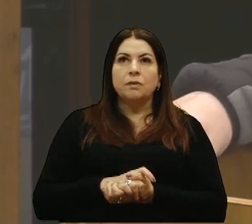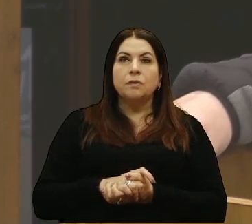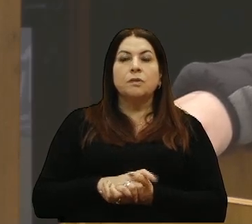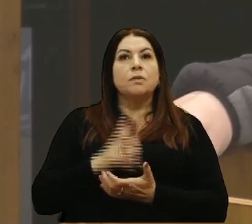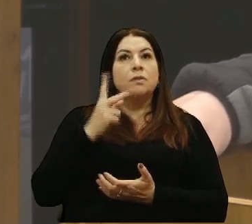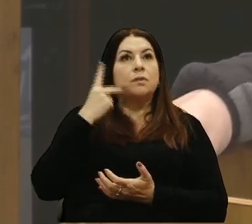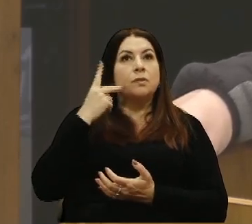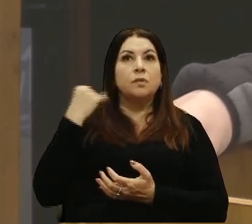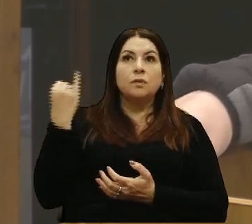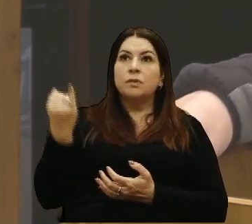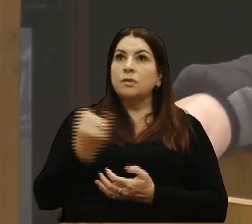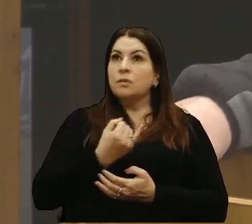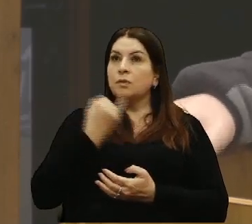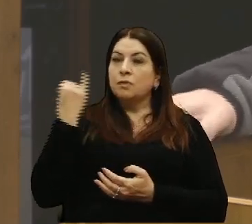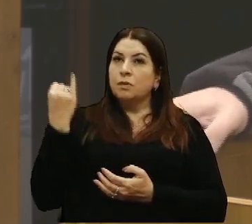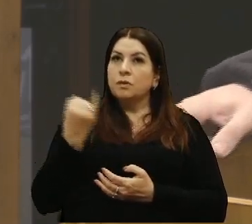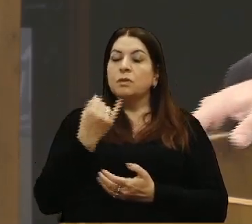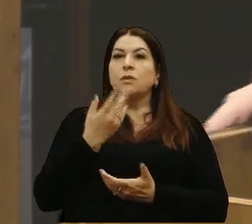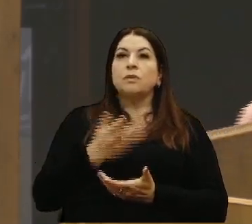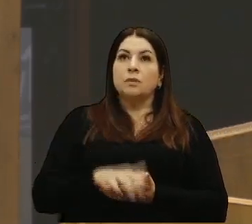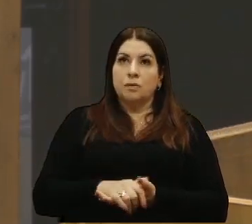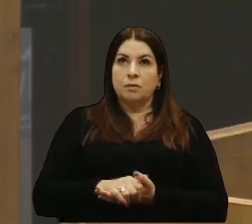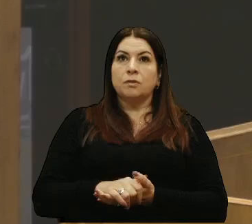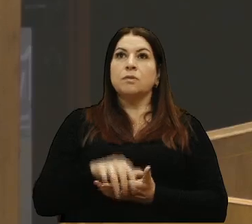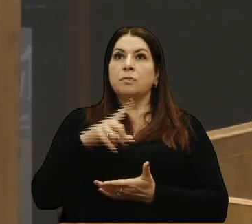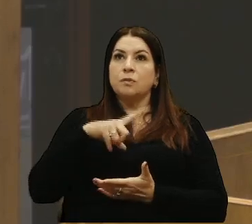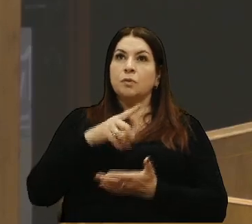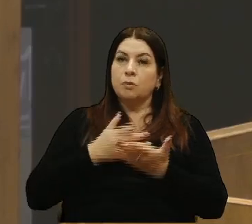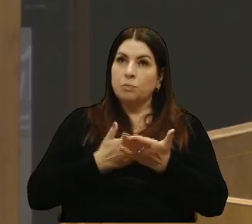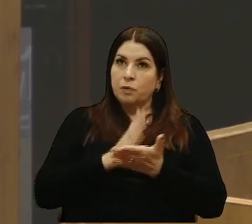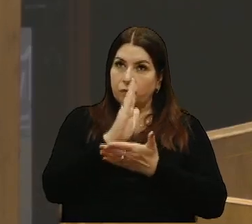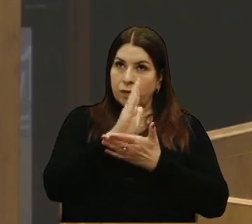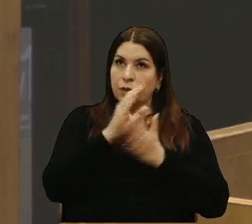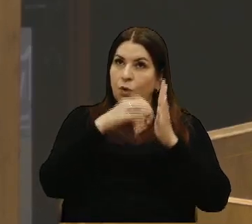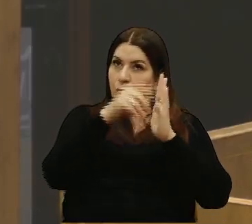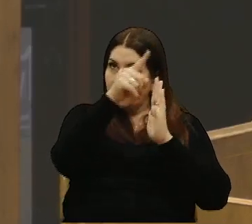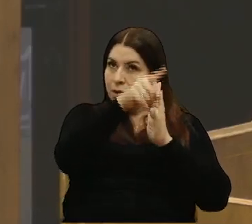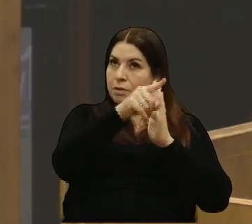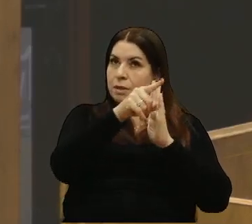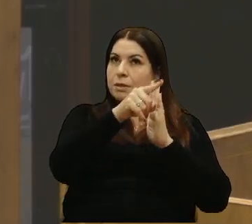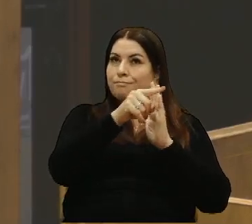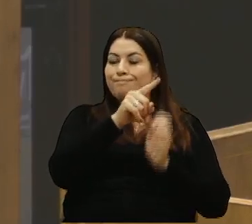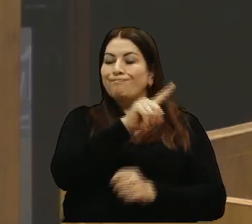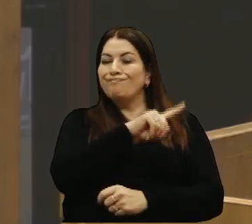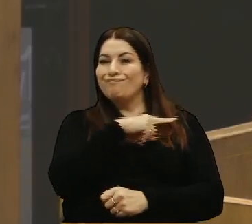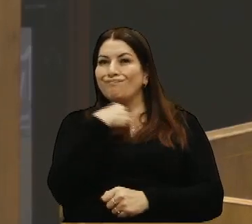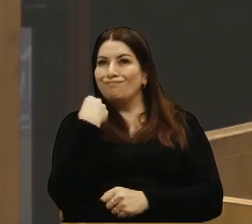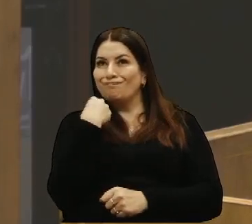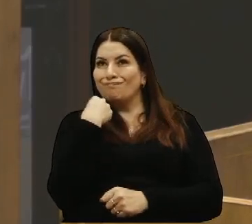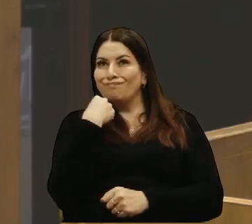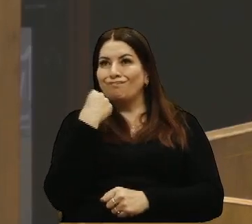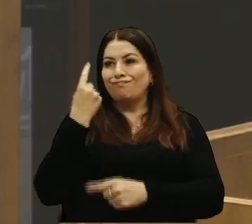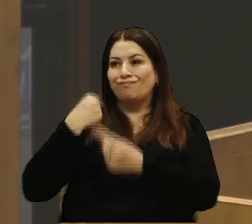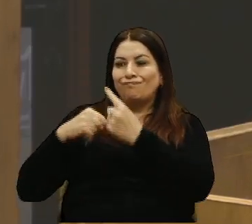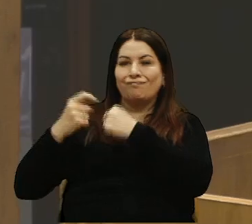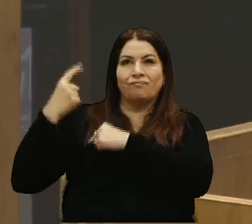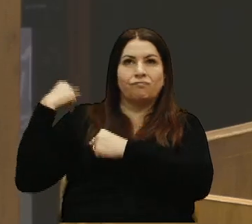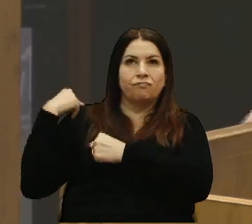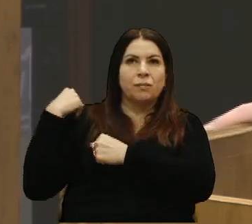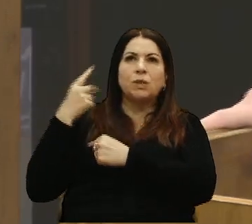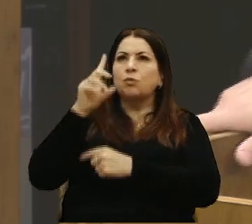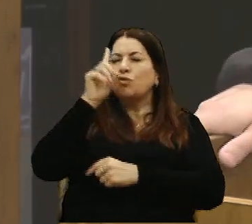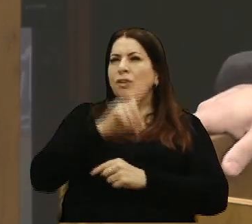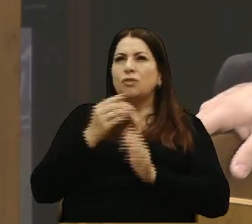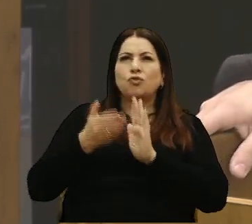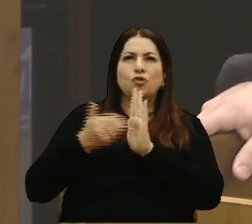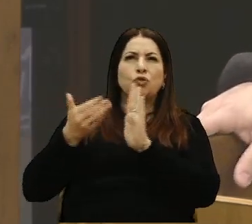política importante, ainda mais quando é aprovado por um Congresso Nacional tão atrasado, tão retrógrado, que tantos direitos tirou